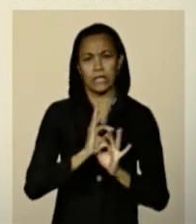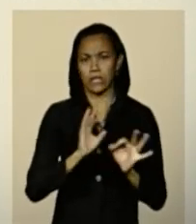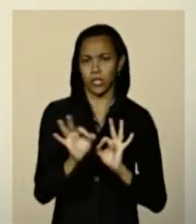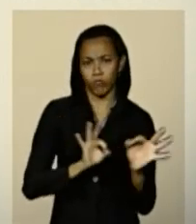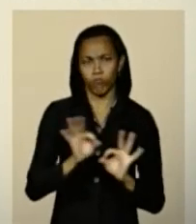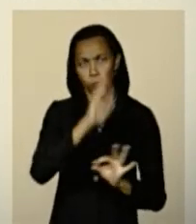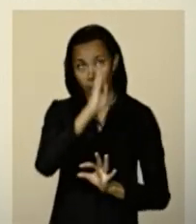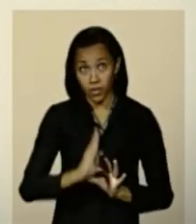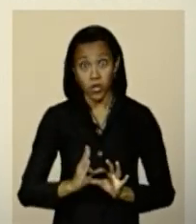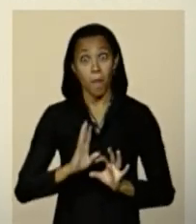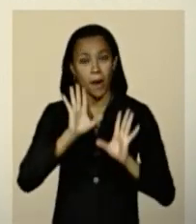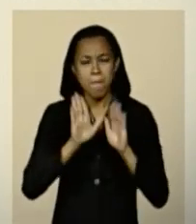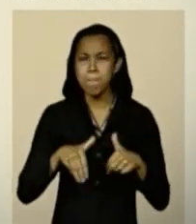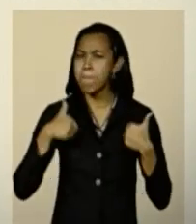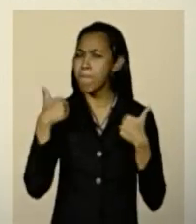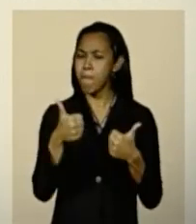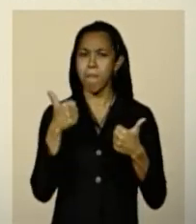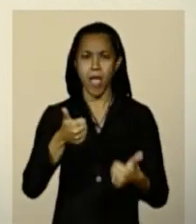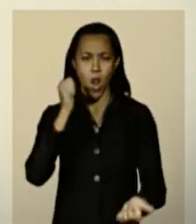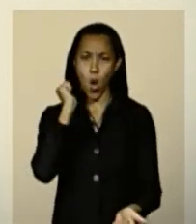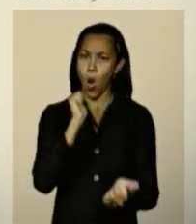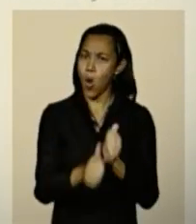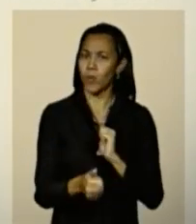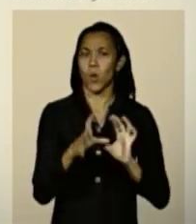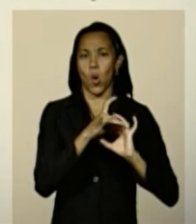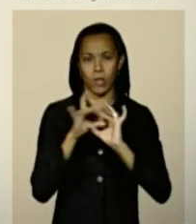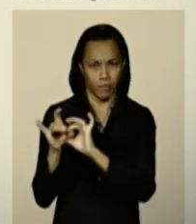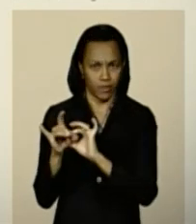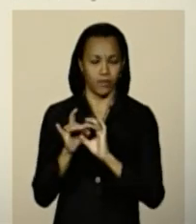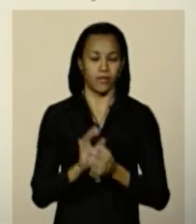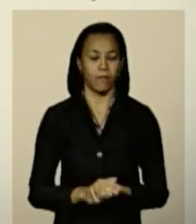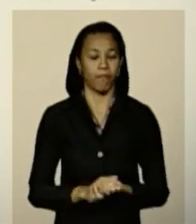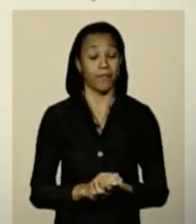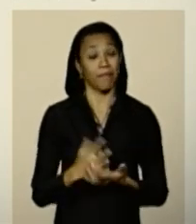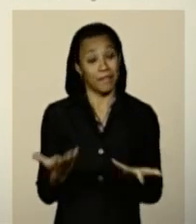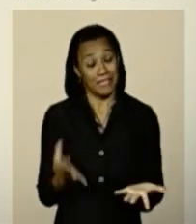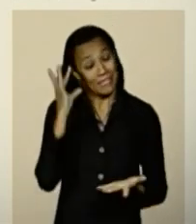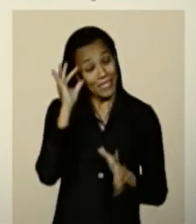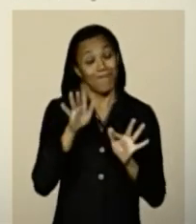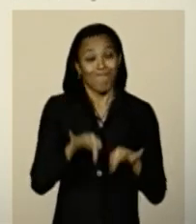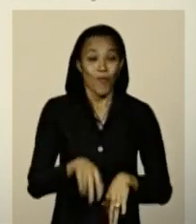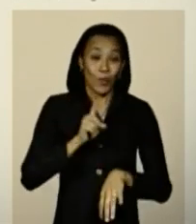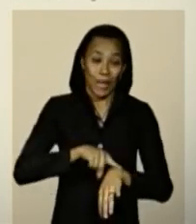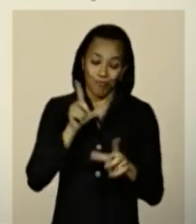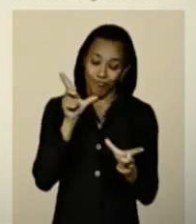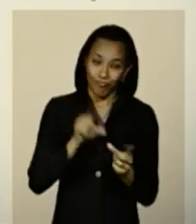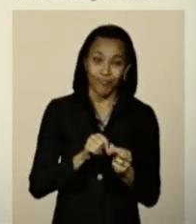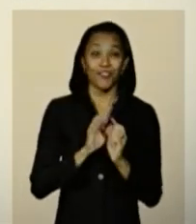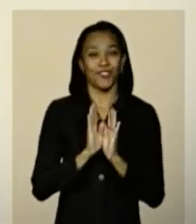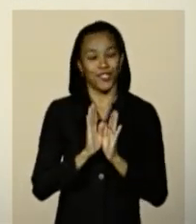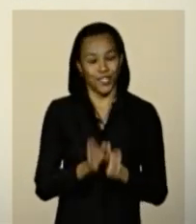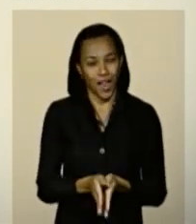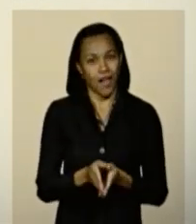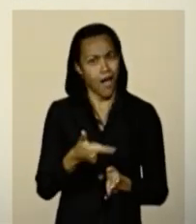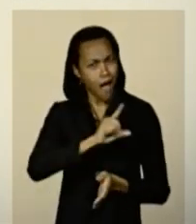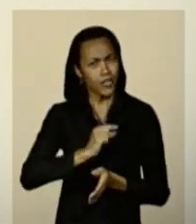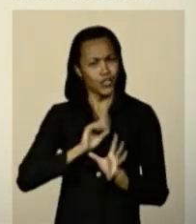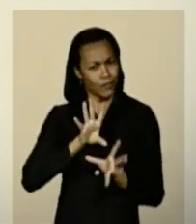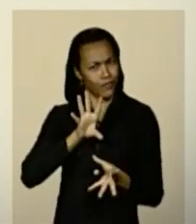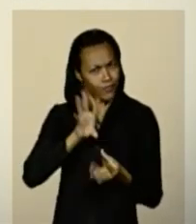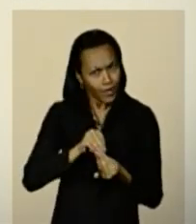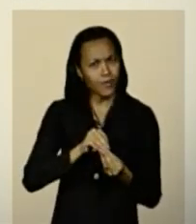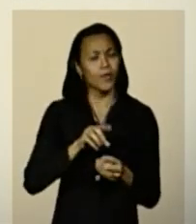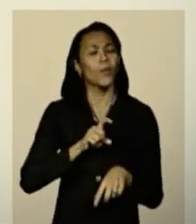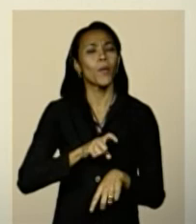para fazer a melhor olimpíadas da história presidenta Infelizmente o nosso tempo de hoje chegou ao fim antes de terminar